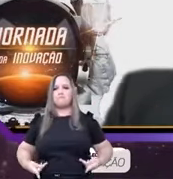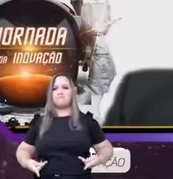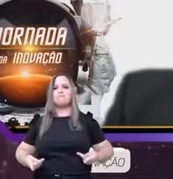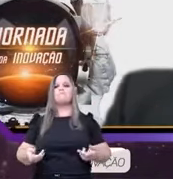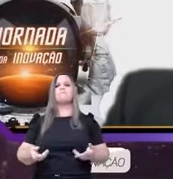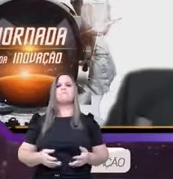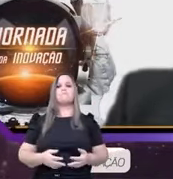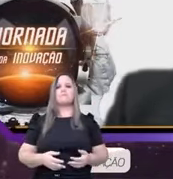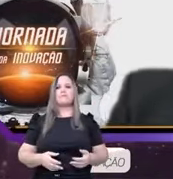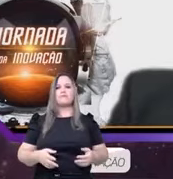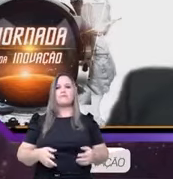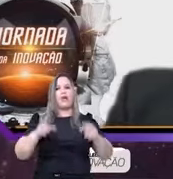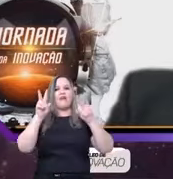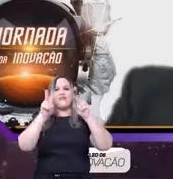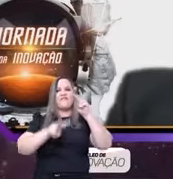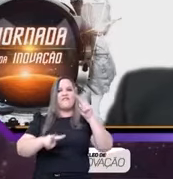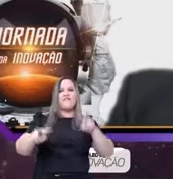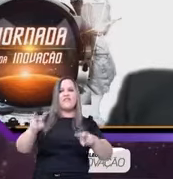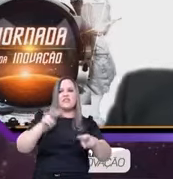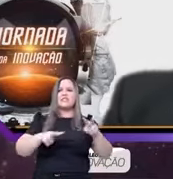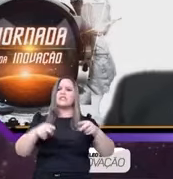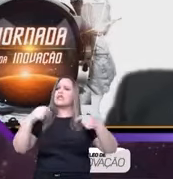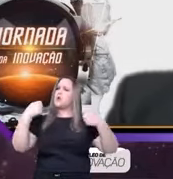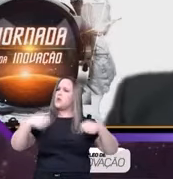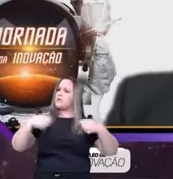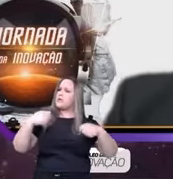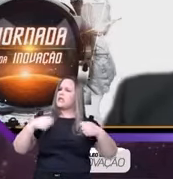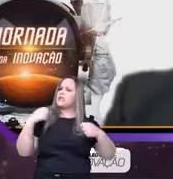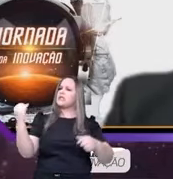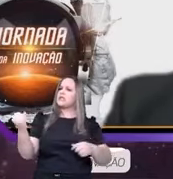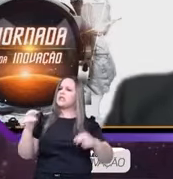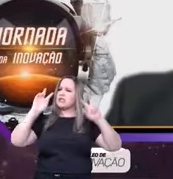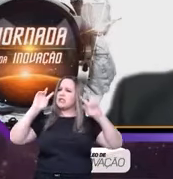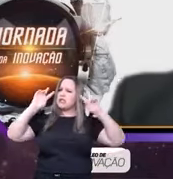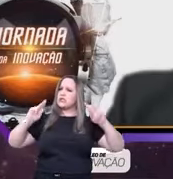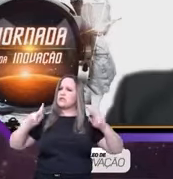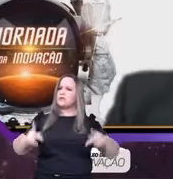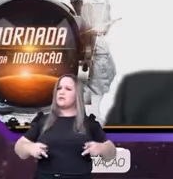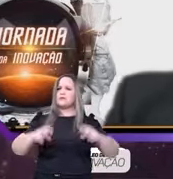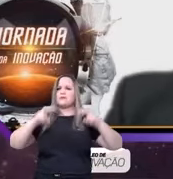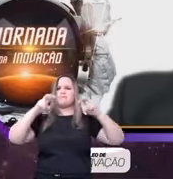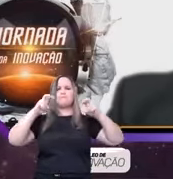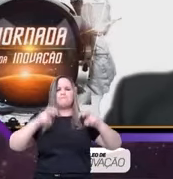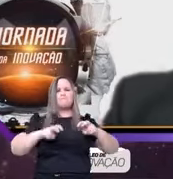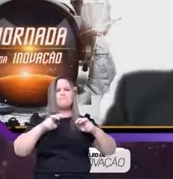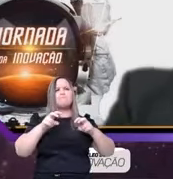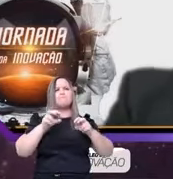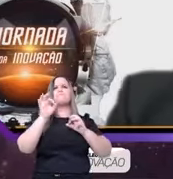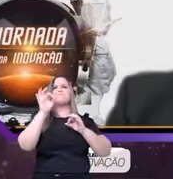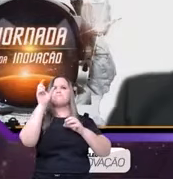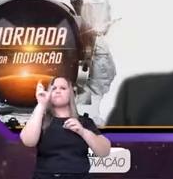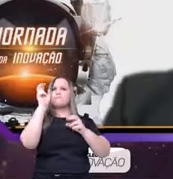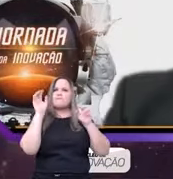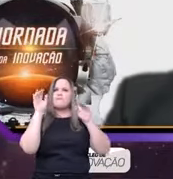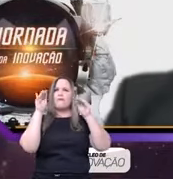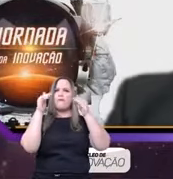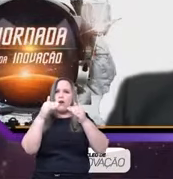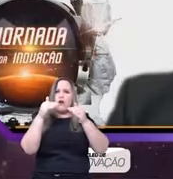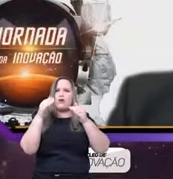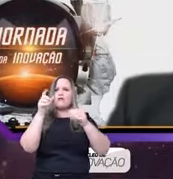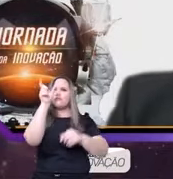uma visão mais humana dos casos que ele precisa sentar ali e realmente olhar como uma pessoa e ter aquela